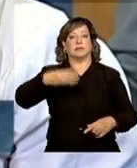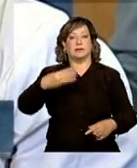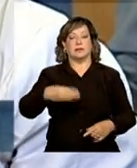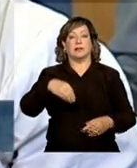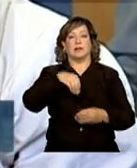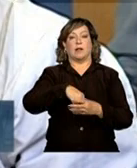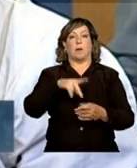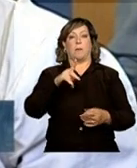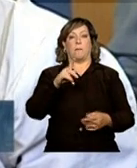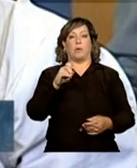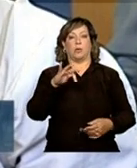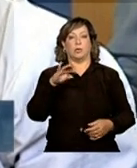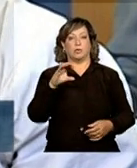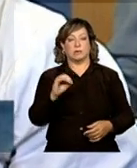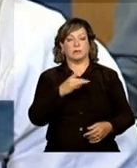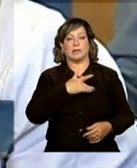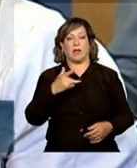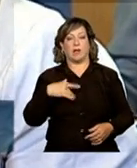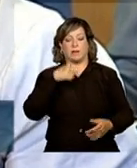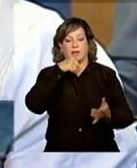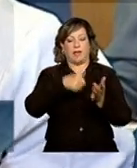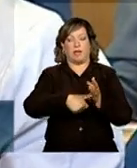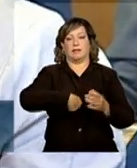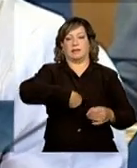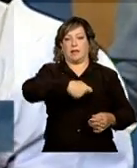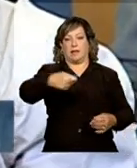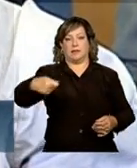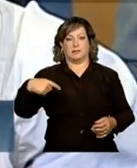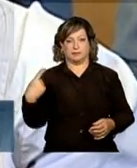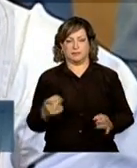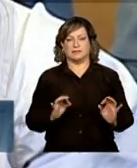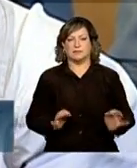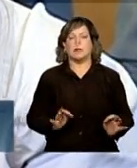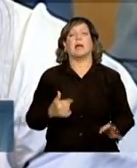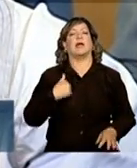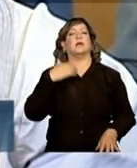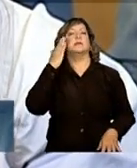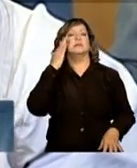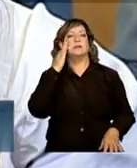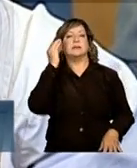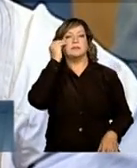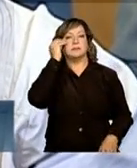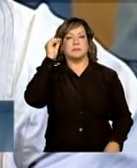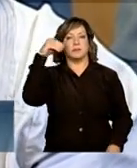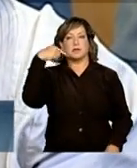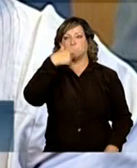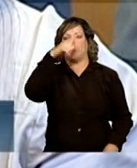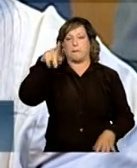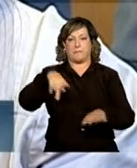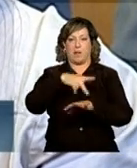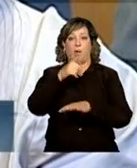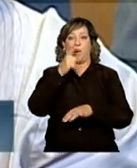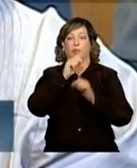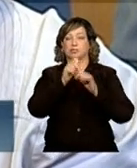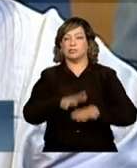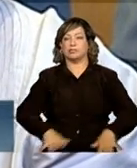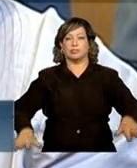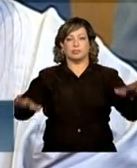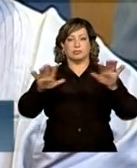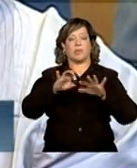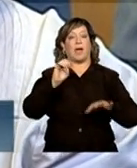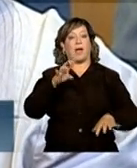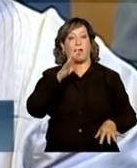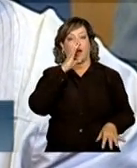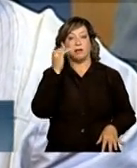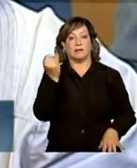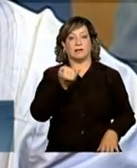convidando as meninas por carta mas eu sei que a experiência de outros países indica que para conseguir uma alta cobertura é interessante